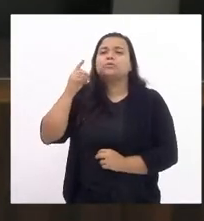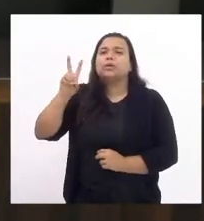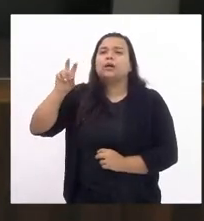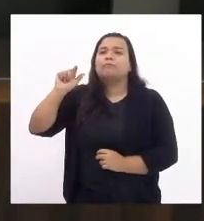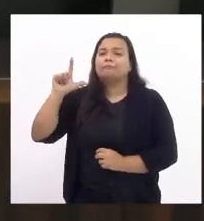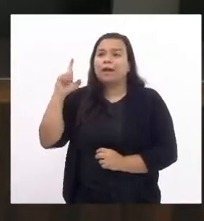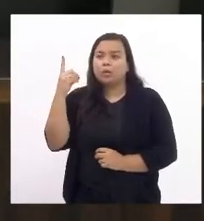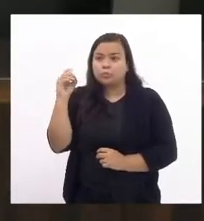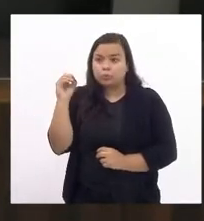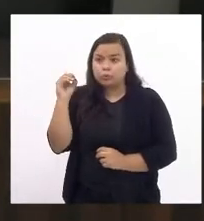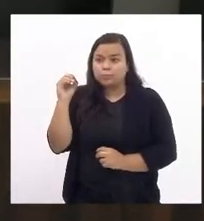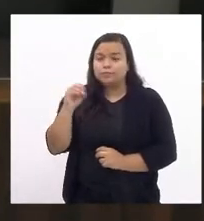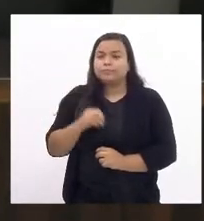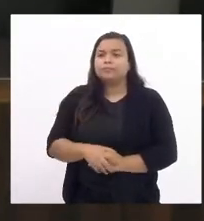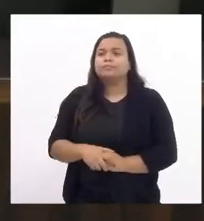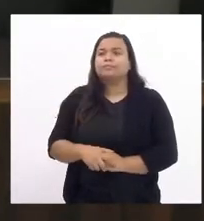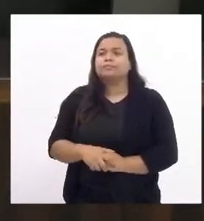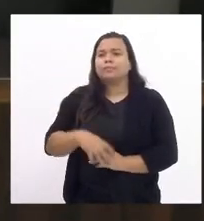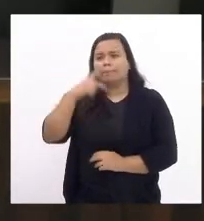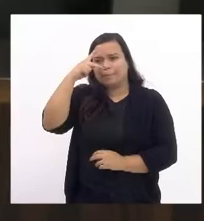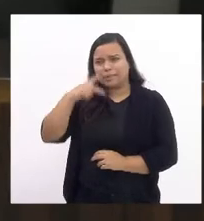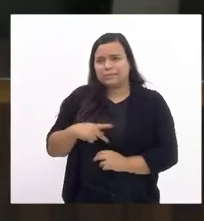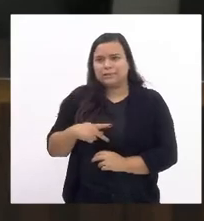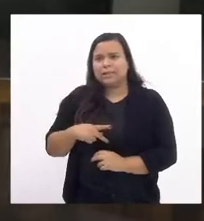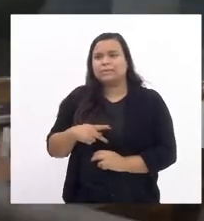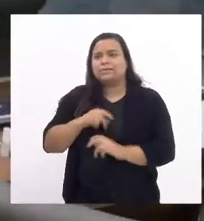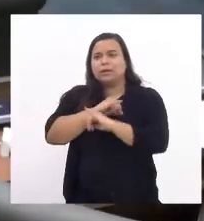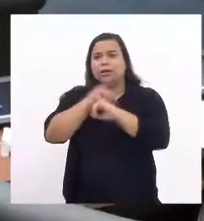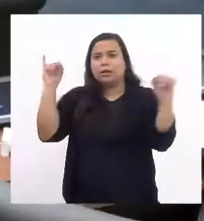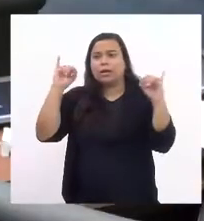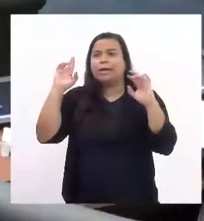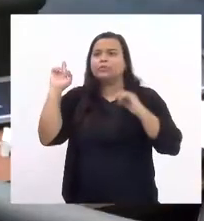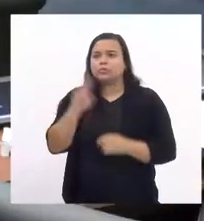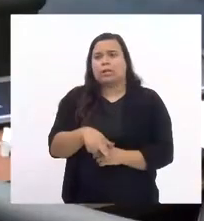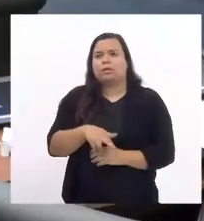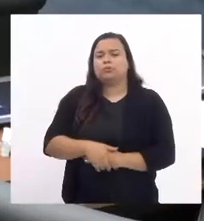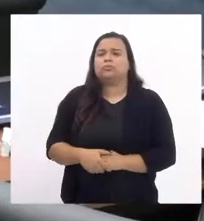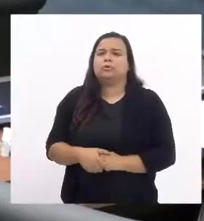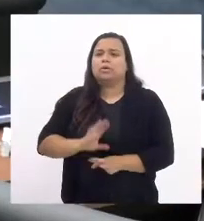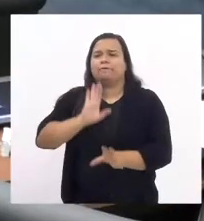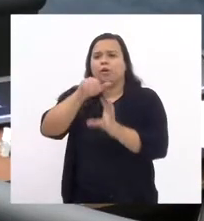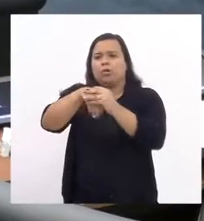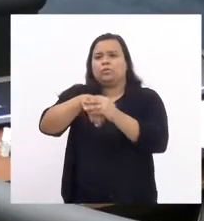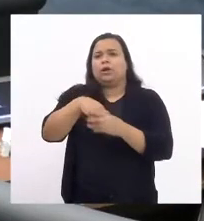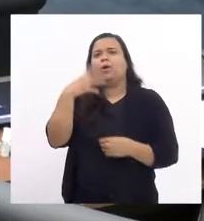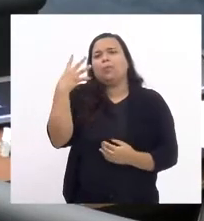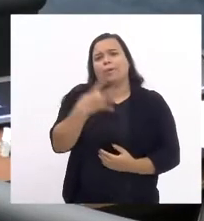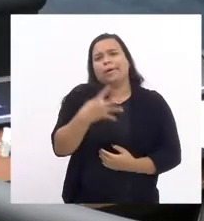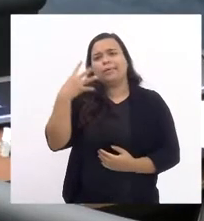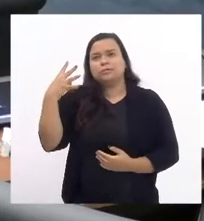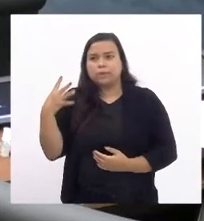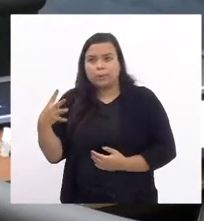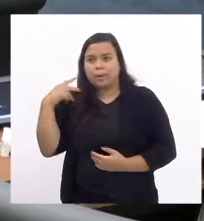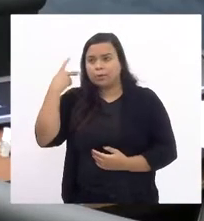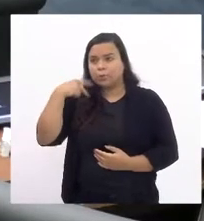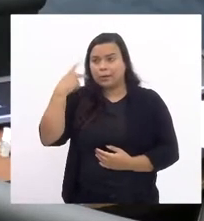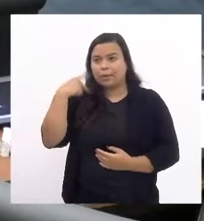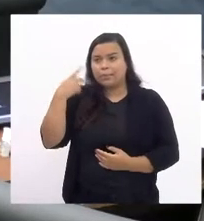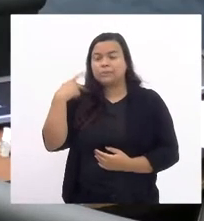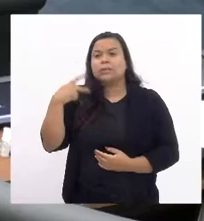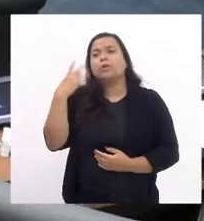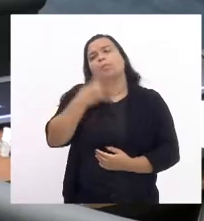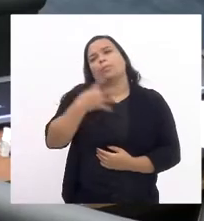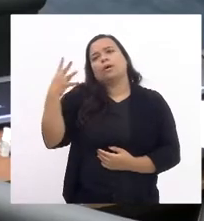Valdo Ceasa. A presidência vai proclamar o resultado. Votaram 44 senhores parlamentares,